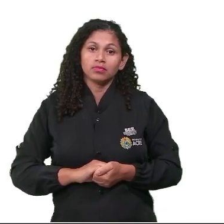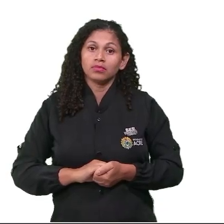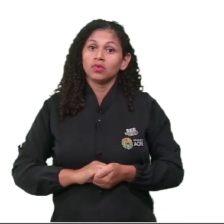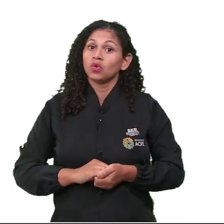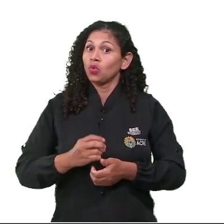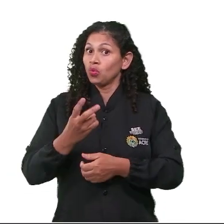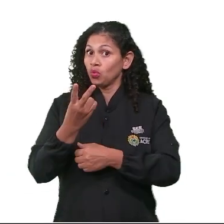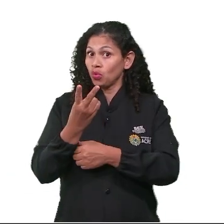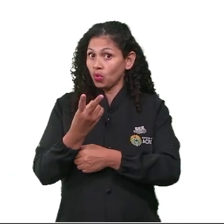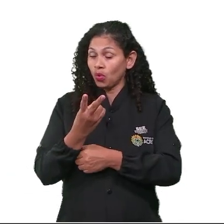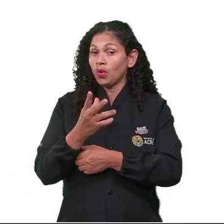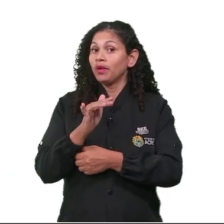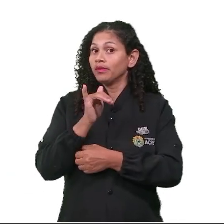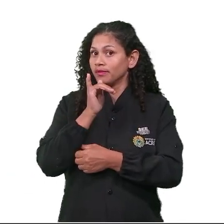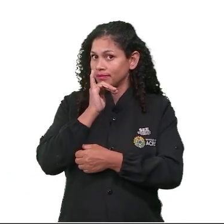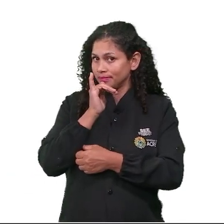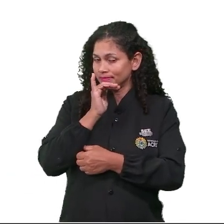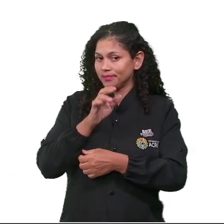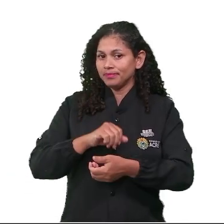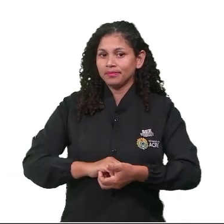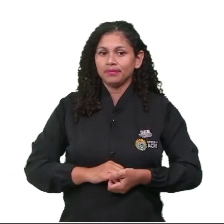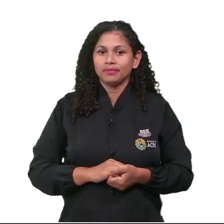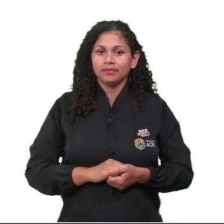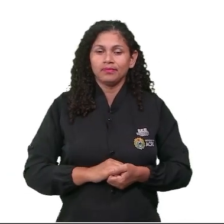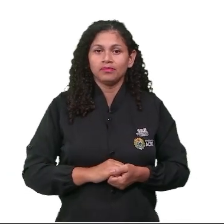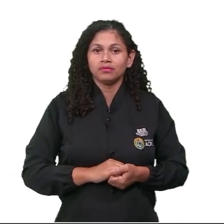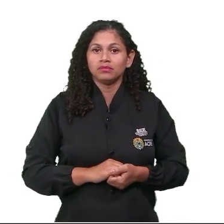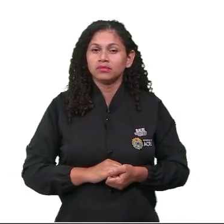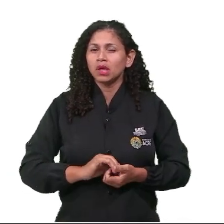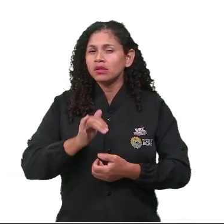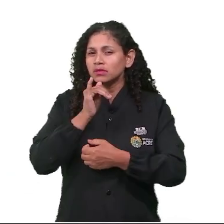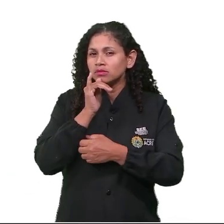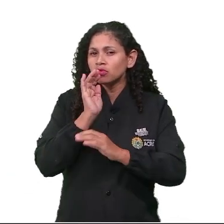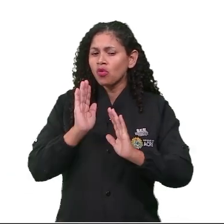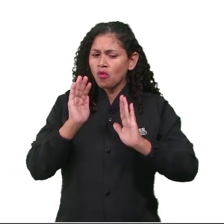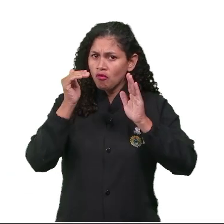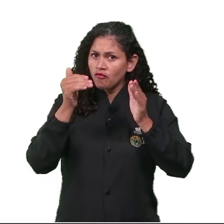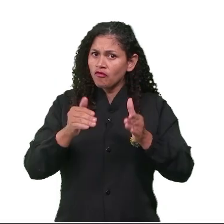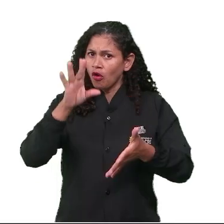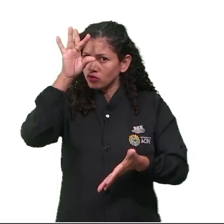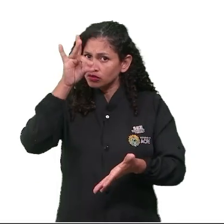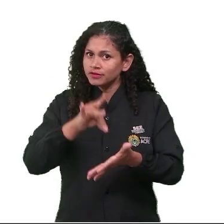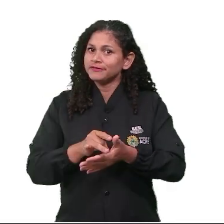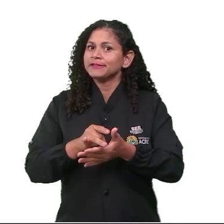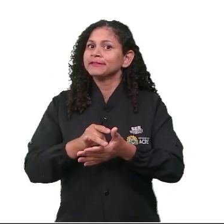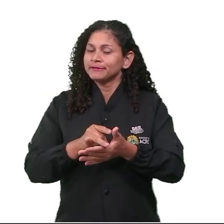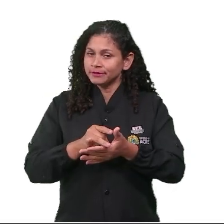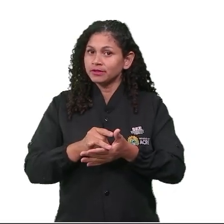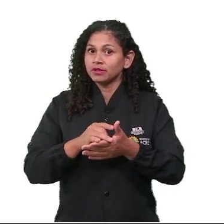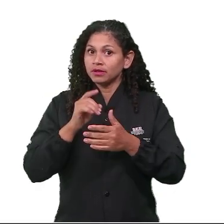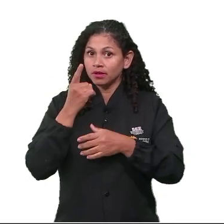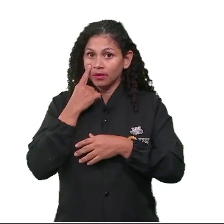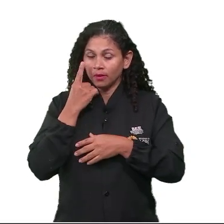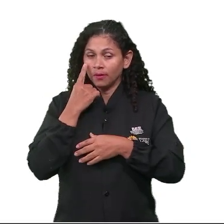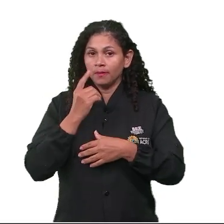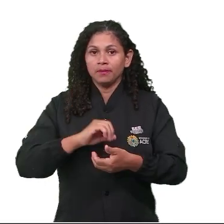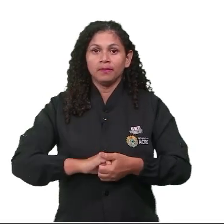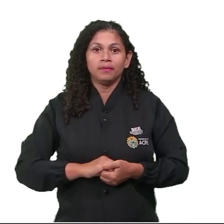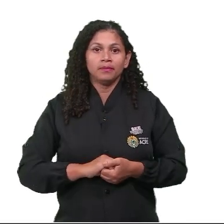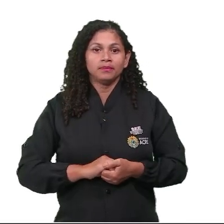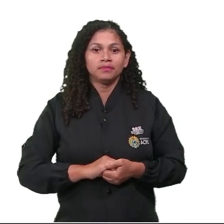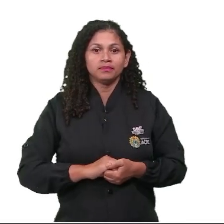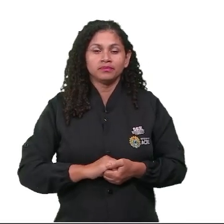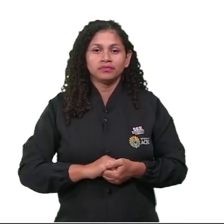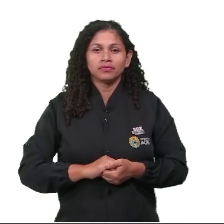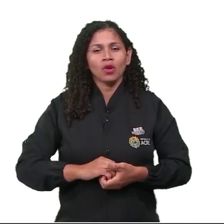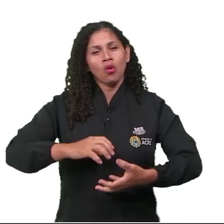Problema 2 aí, nosso segundo exemplo. Esse já é um exemplo mais voltado para a realidade realmente. Observe aí comigo.